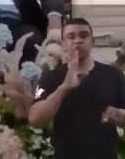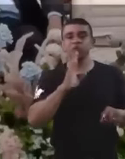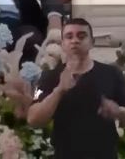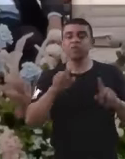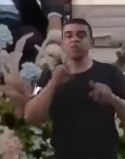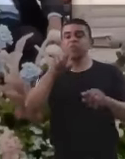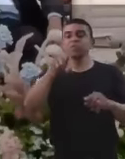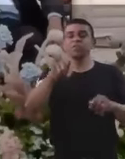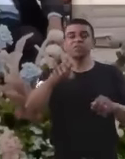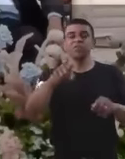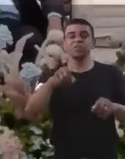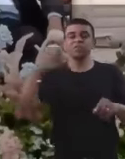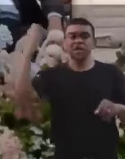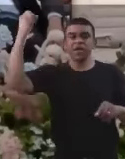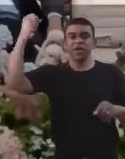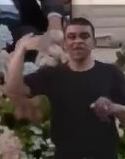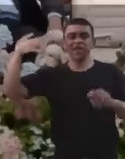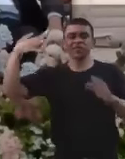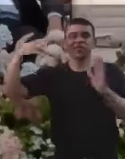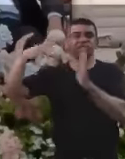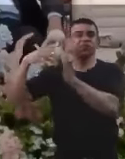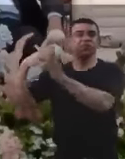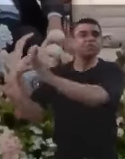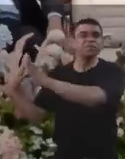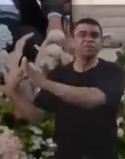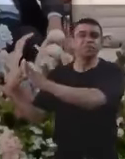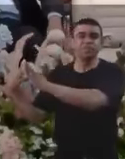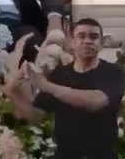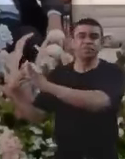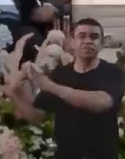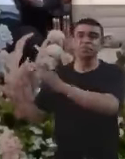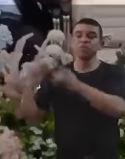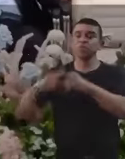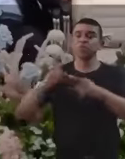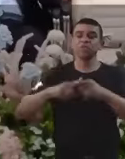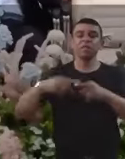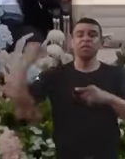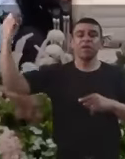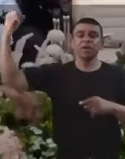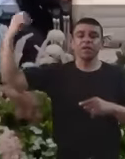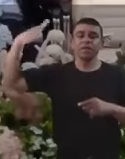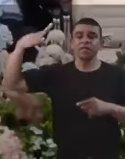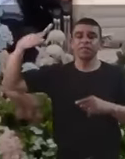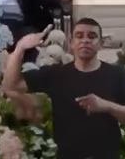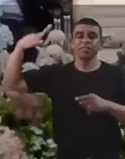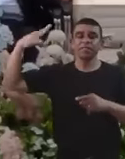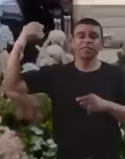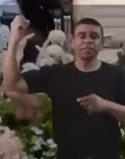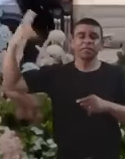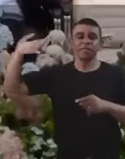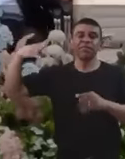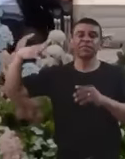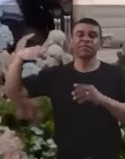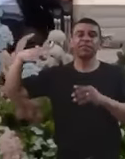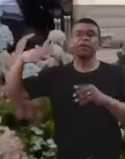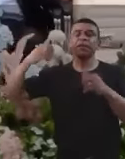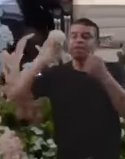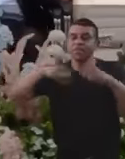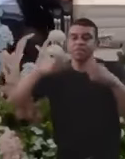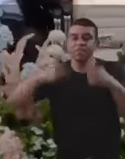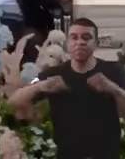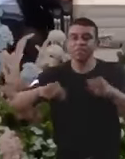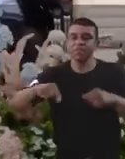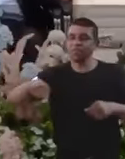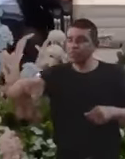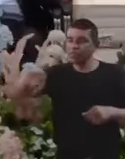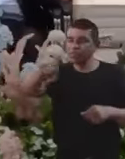servo. E a graça me torna alguém que depende da sabedoria de Jesus como mestre. Aí Jesus dá